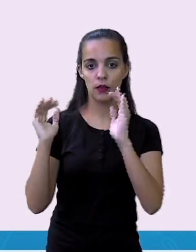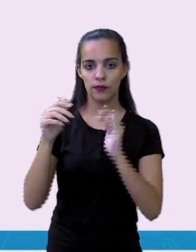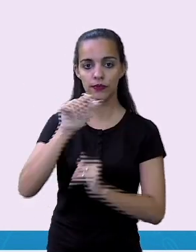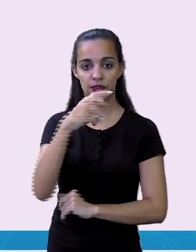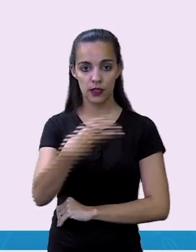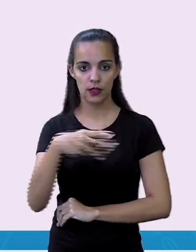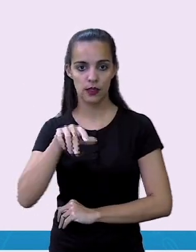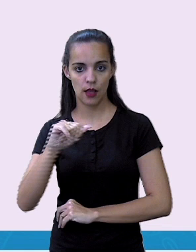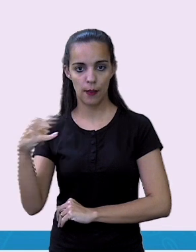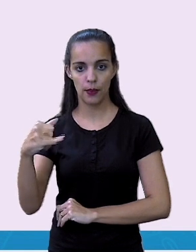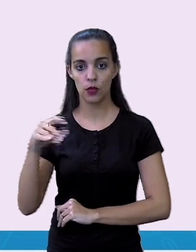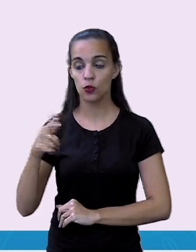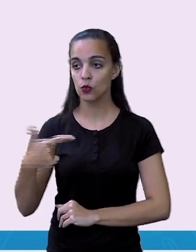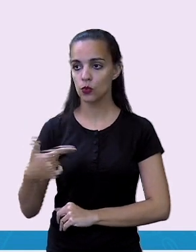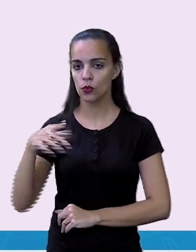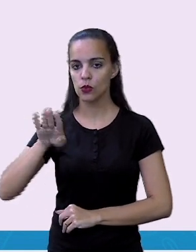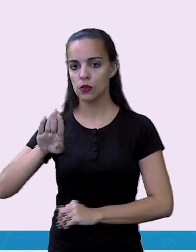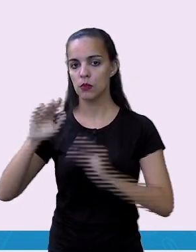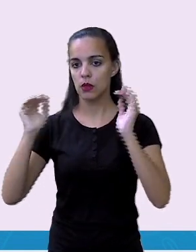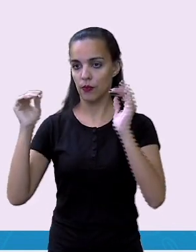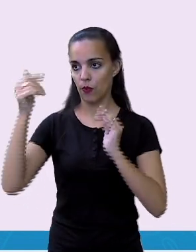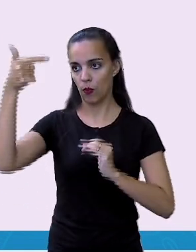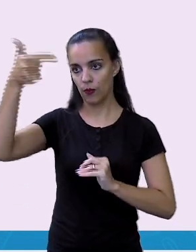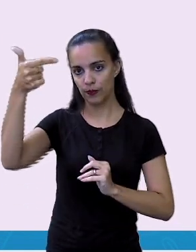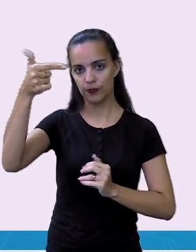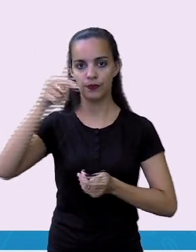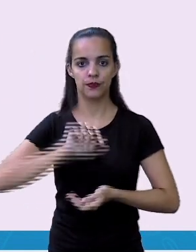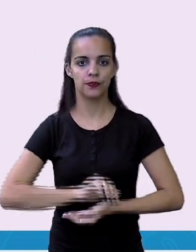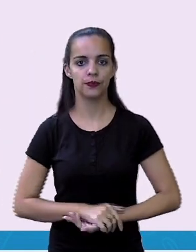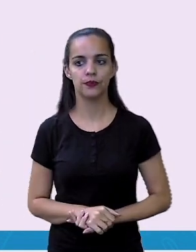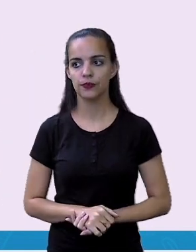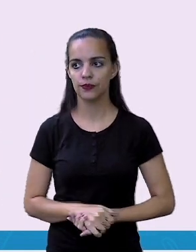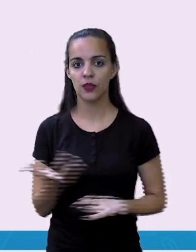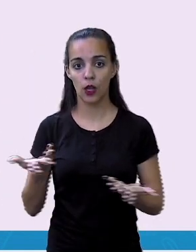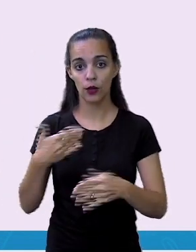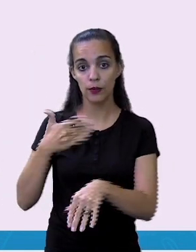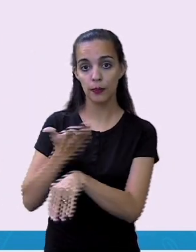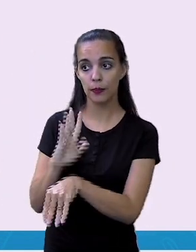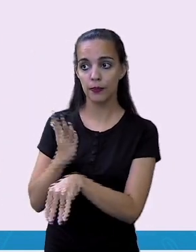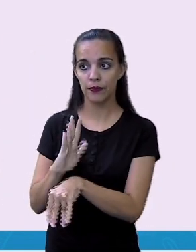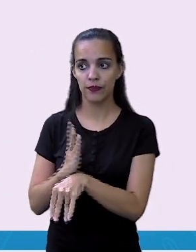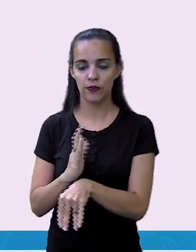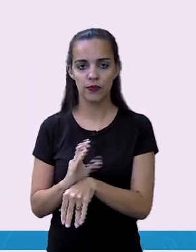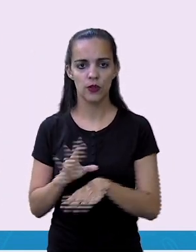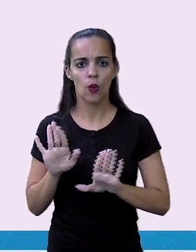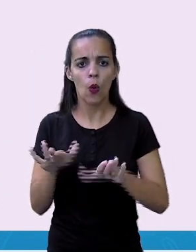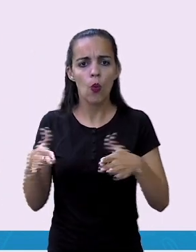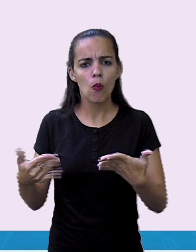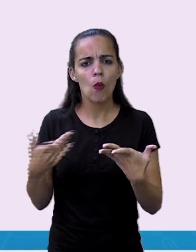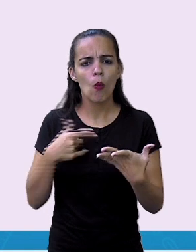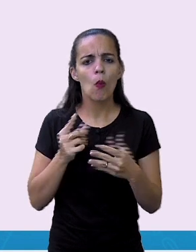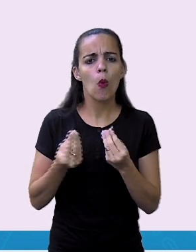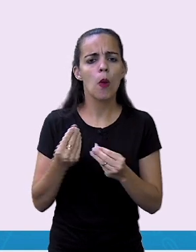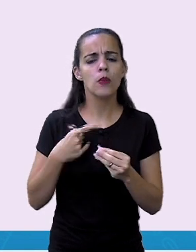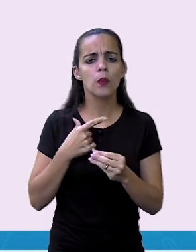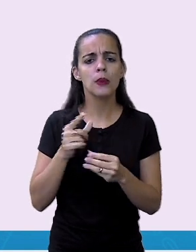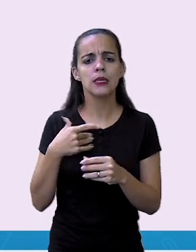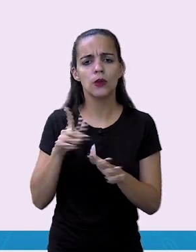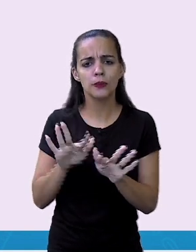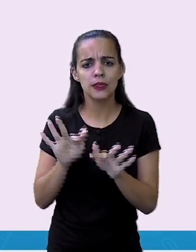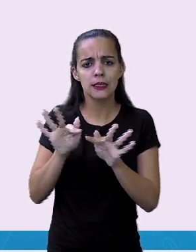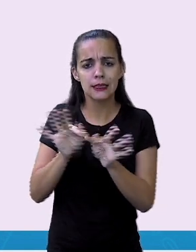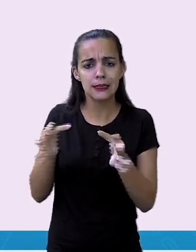ao quadrado. Muito bem. Vamos praticar. Qual é a forma